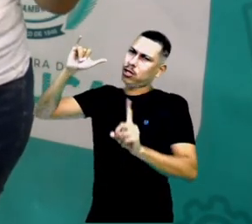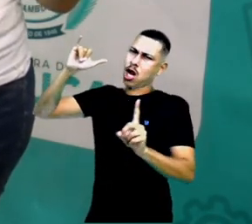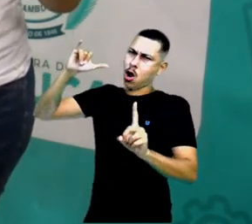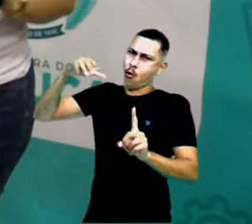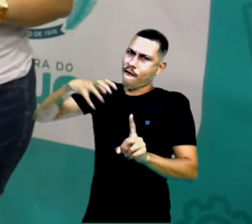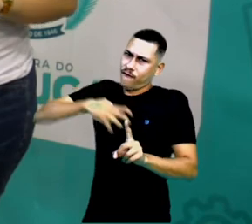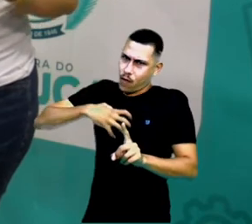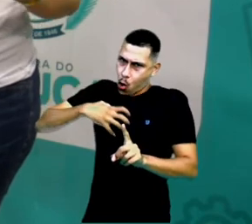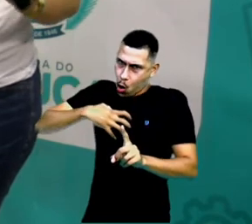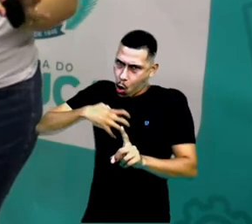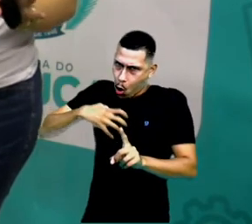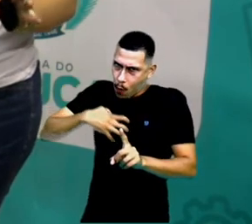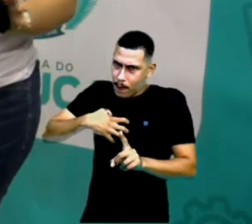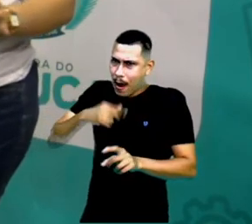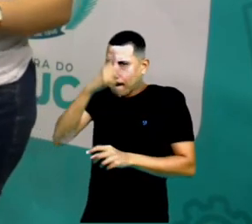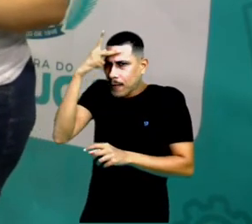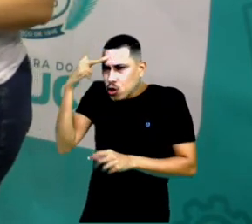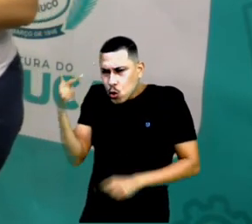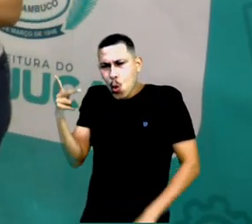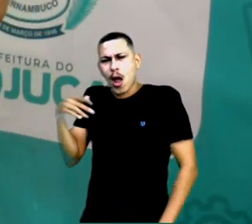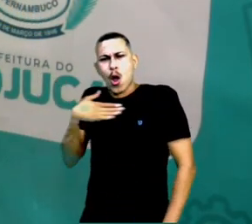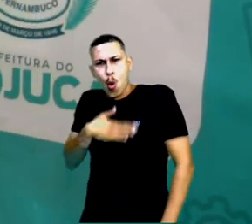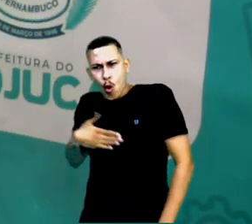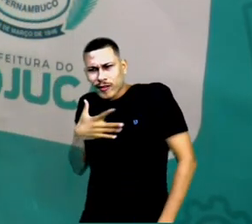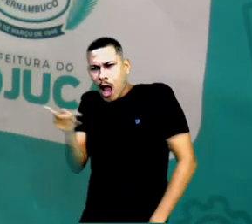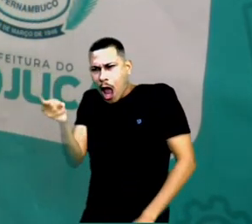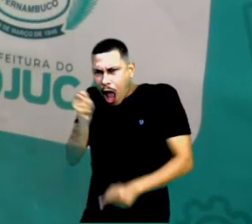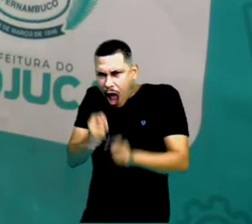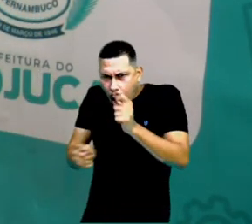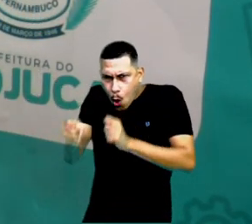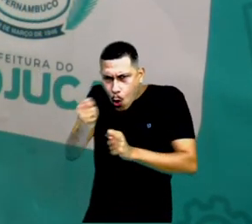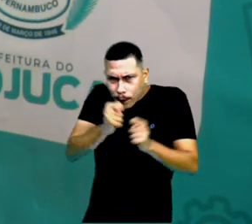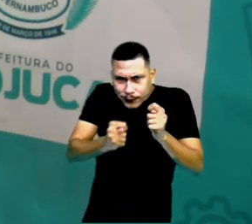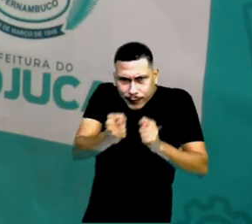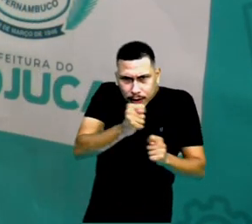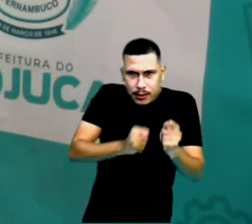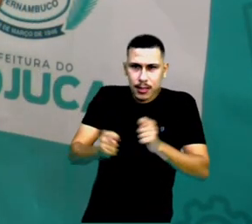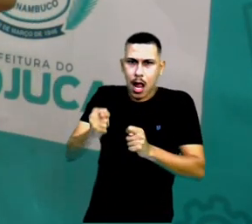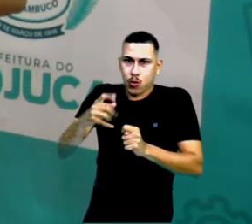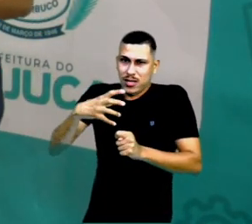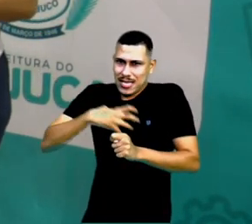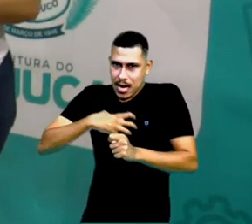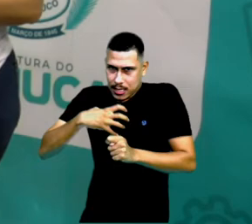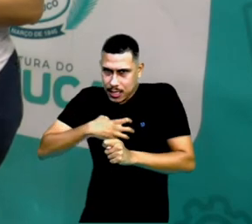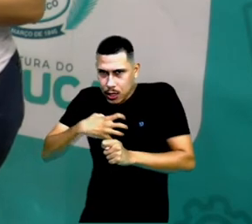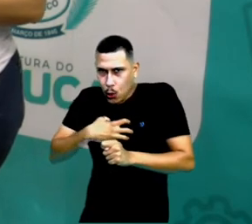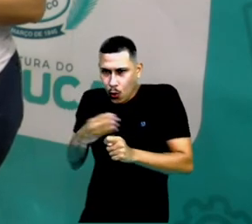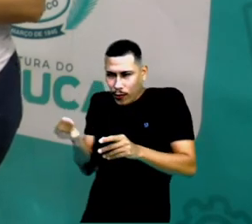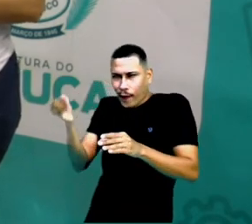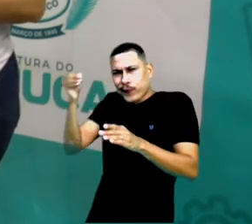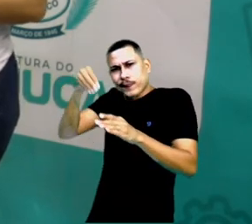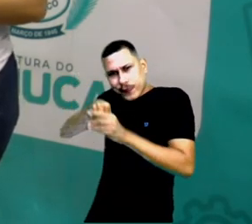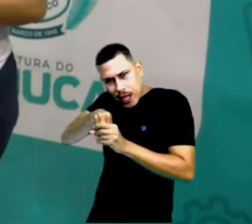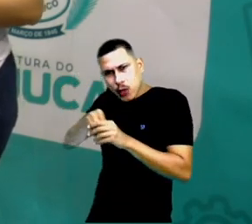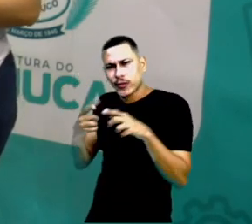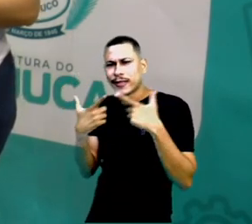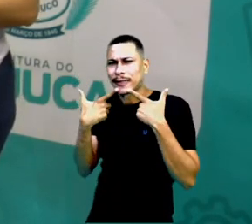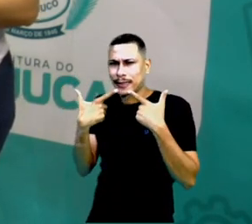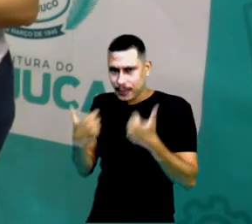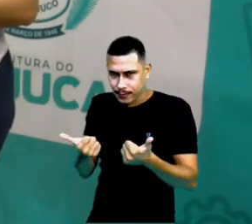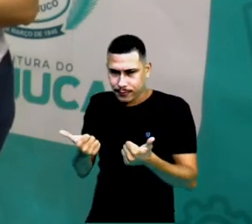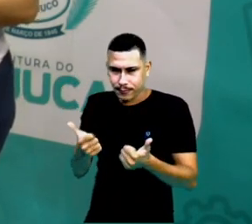que gosta de economizar em tudo. Então, esse sentido conativo está empregado dessa forma